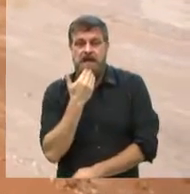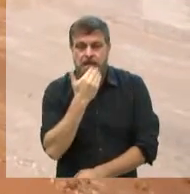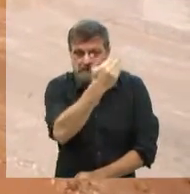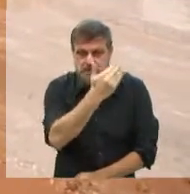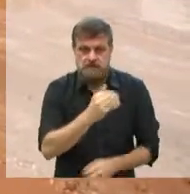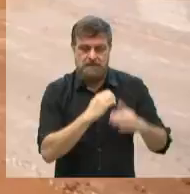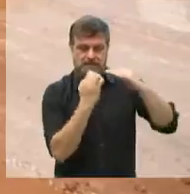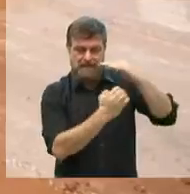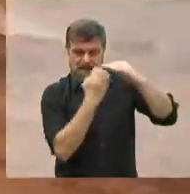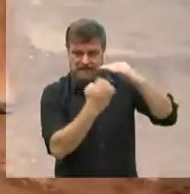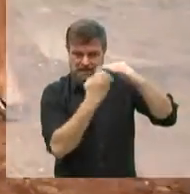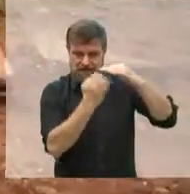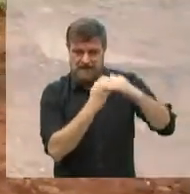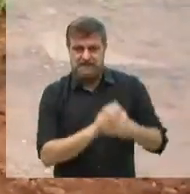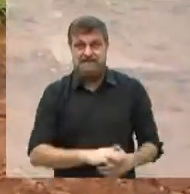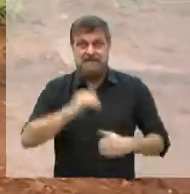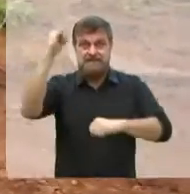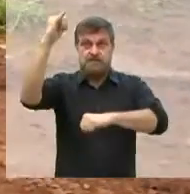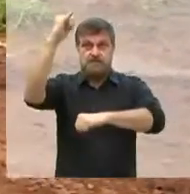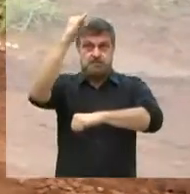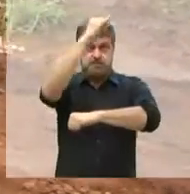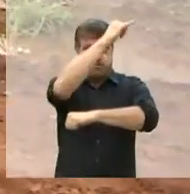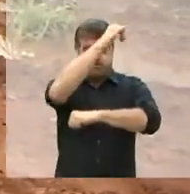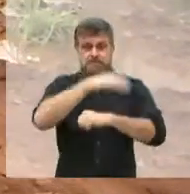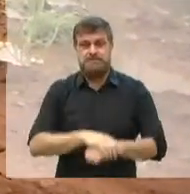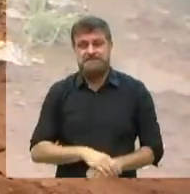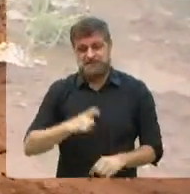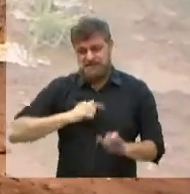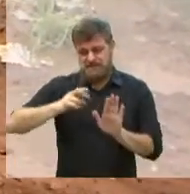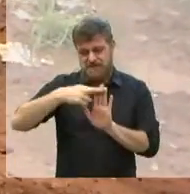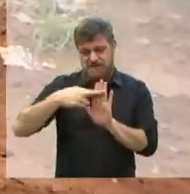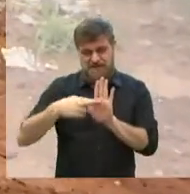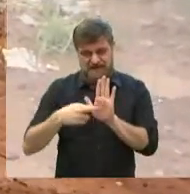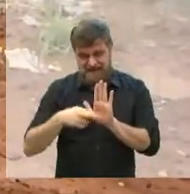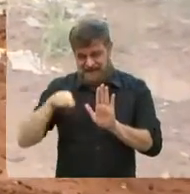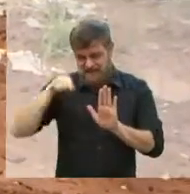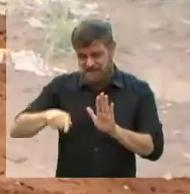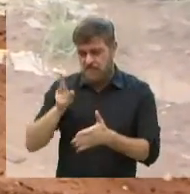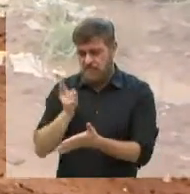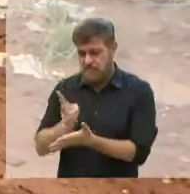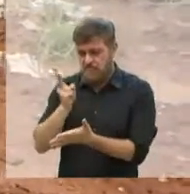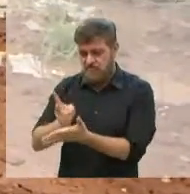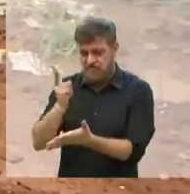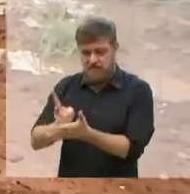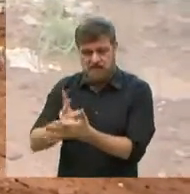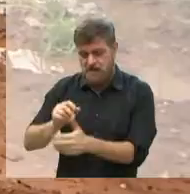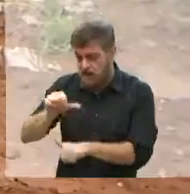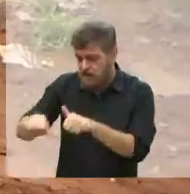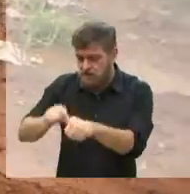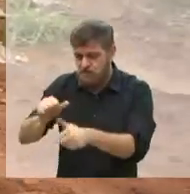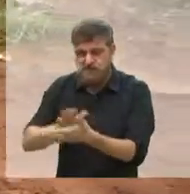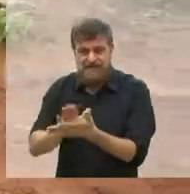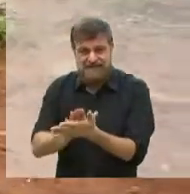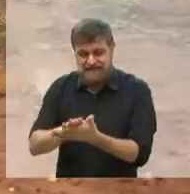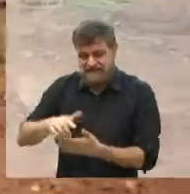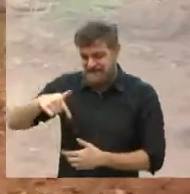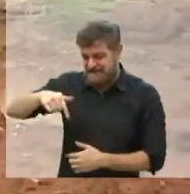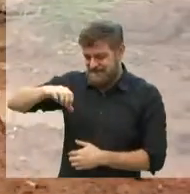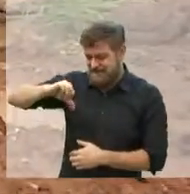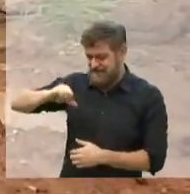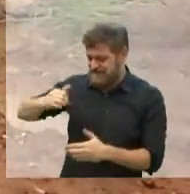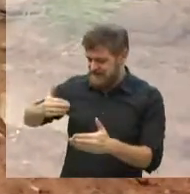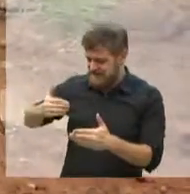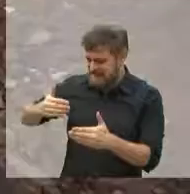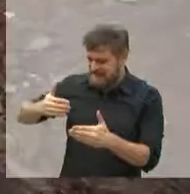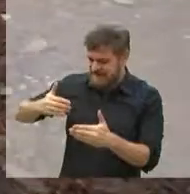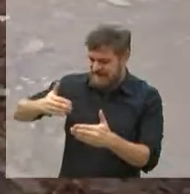DAC, para o Departamento de Aviação Civil. Essa era a regra. E tudo o que aconteceu de 79